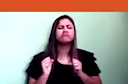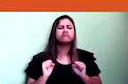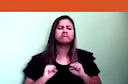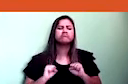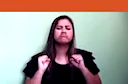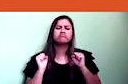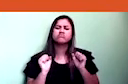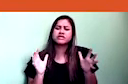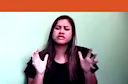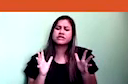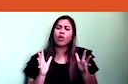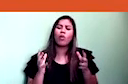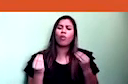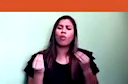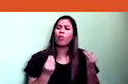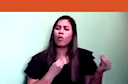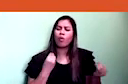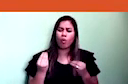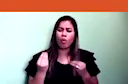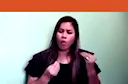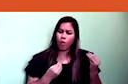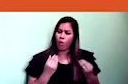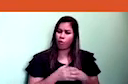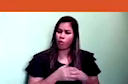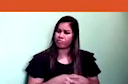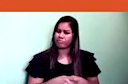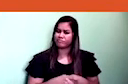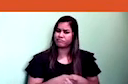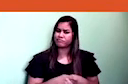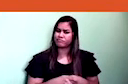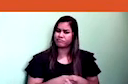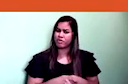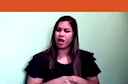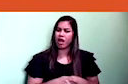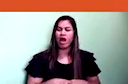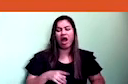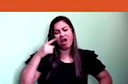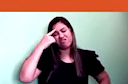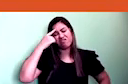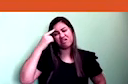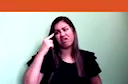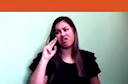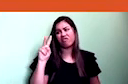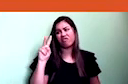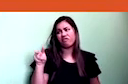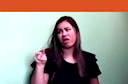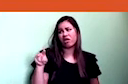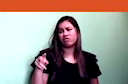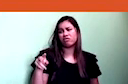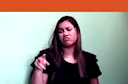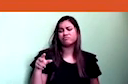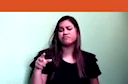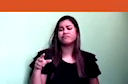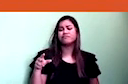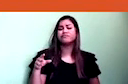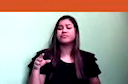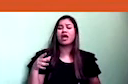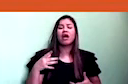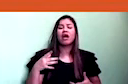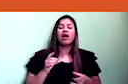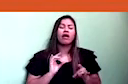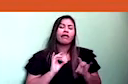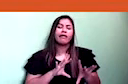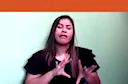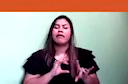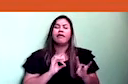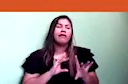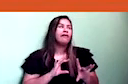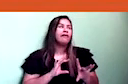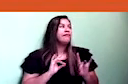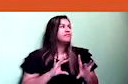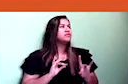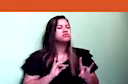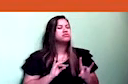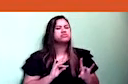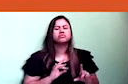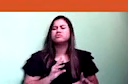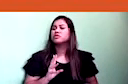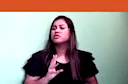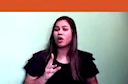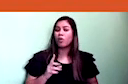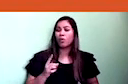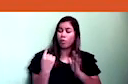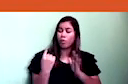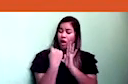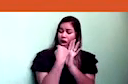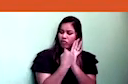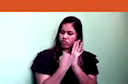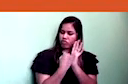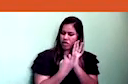tirarmos nossas reações do piloto automático. Rever como eu estou reagindo às coisas do dia a dia, seja no escritório,